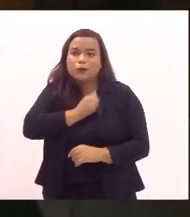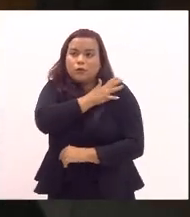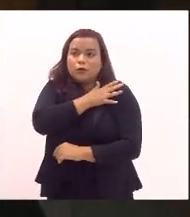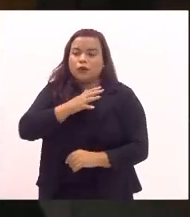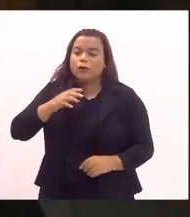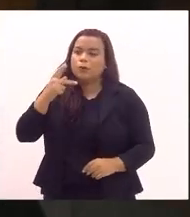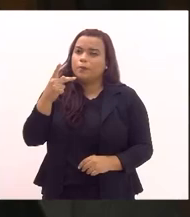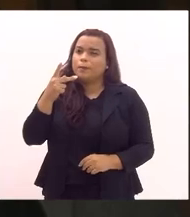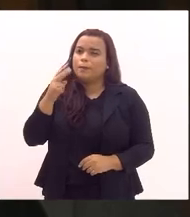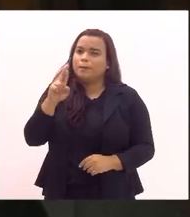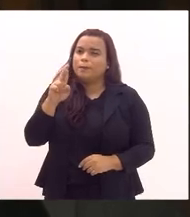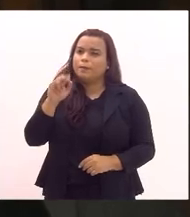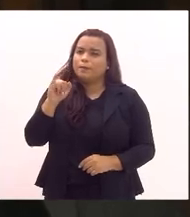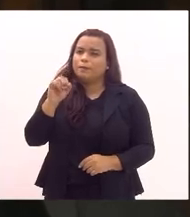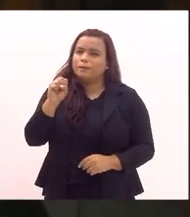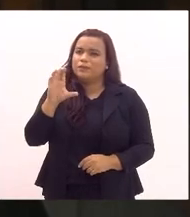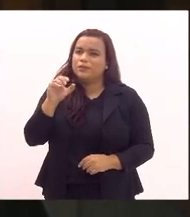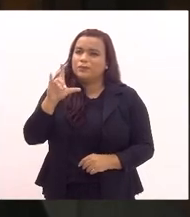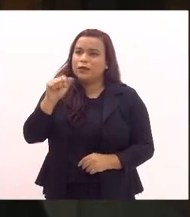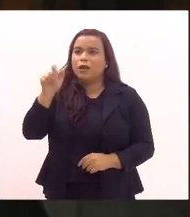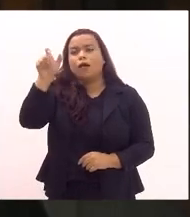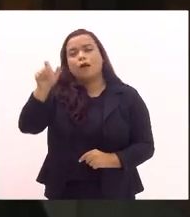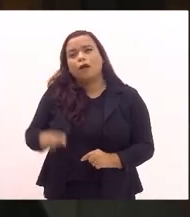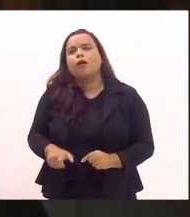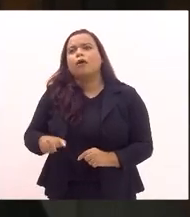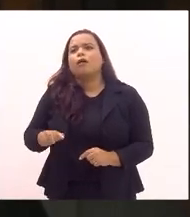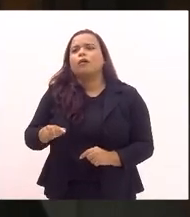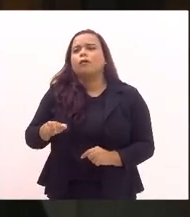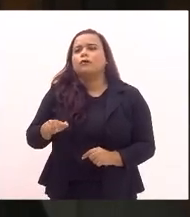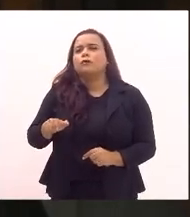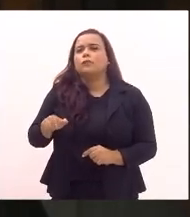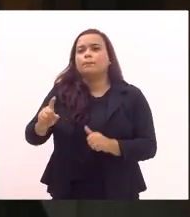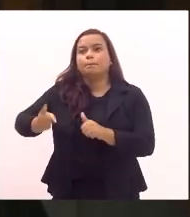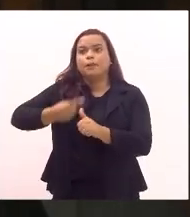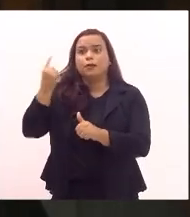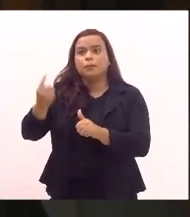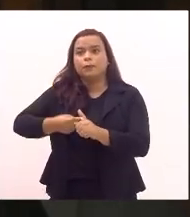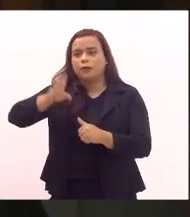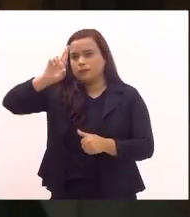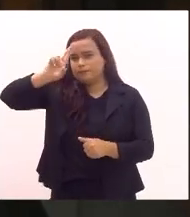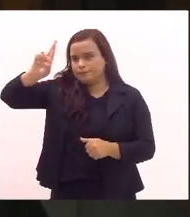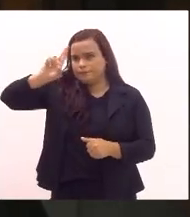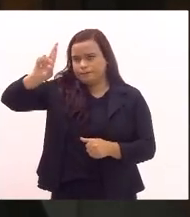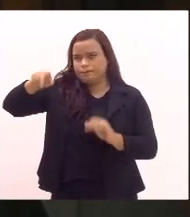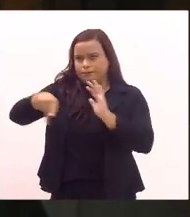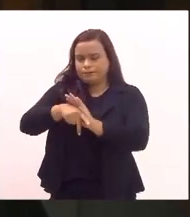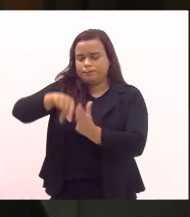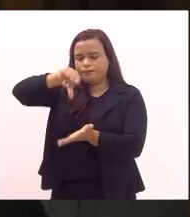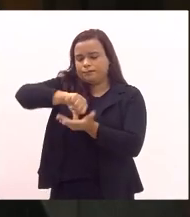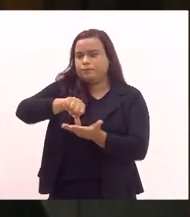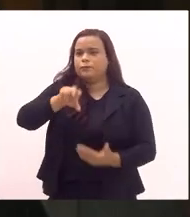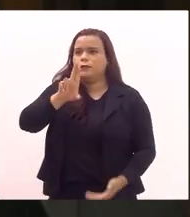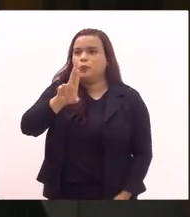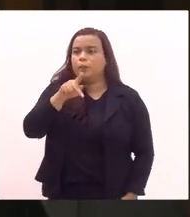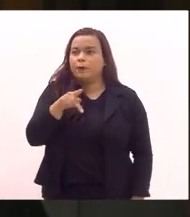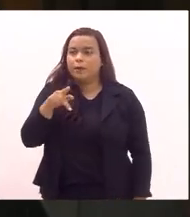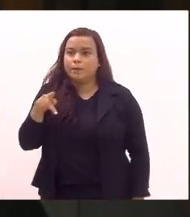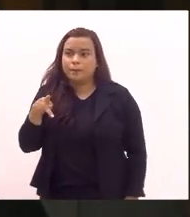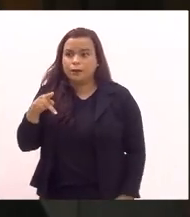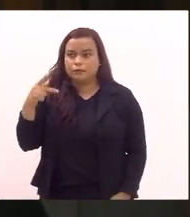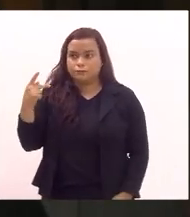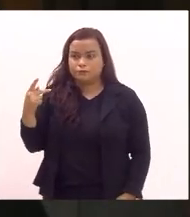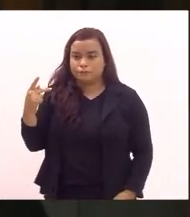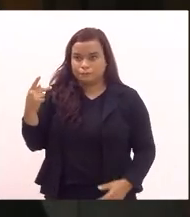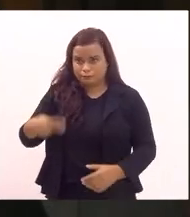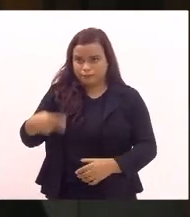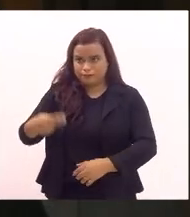para quem não conhece Coronel Priscila foi a primeira Comandante de UPP no estado do Rio de Janeiro